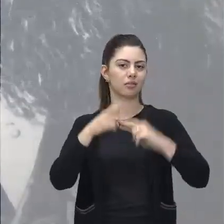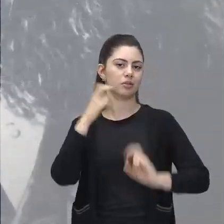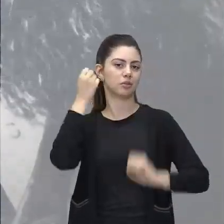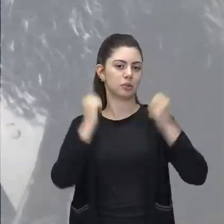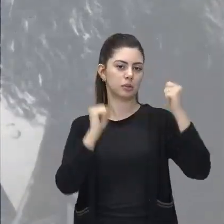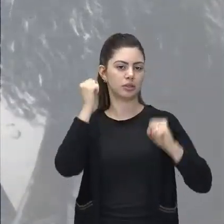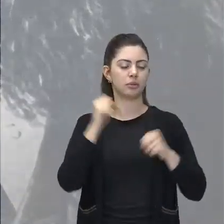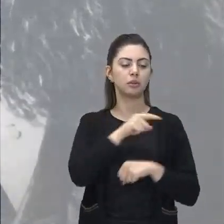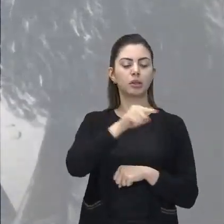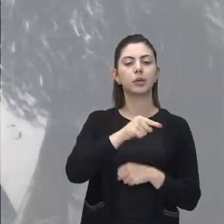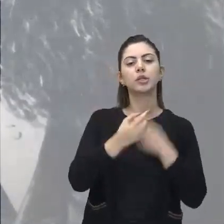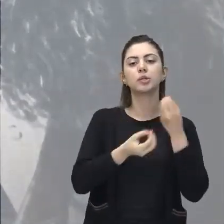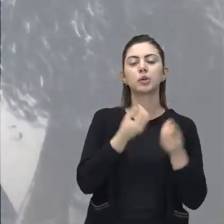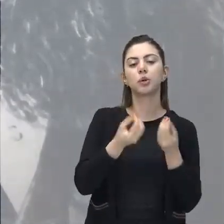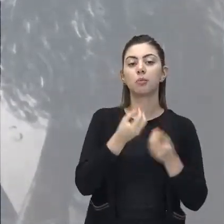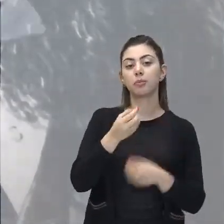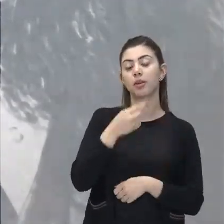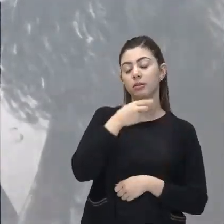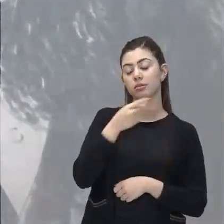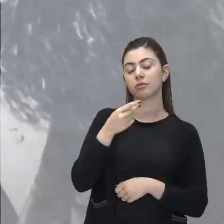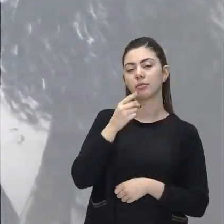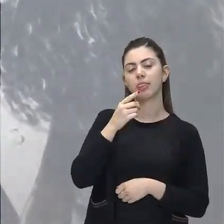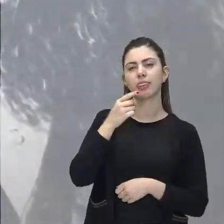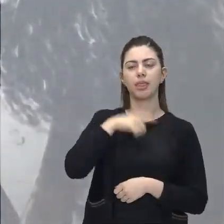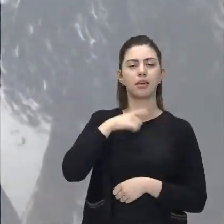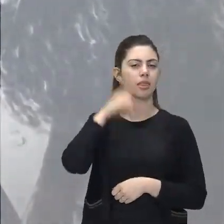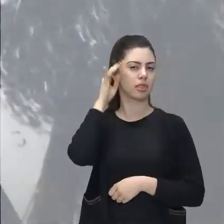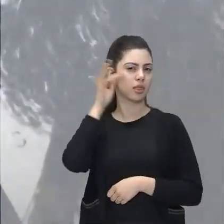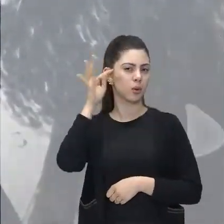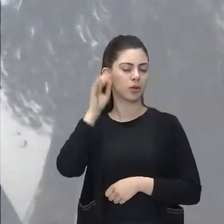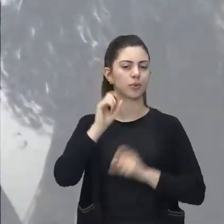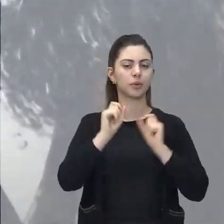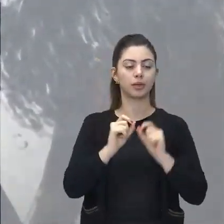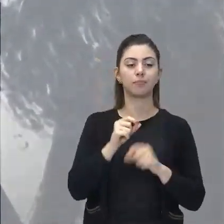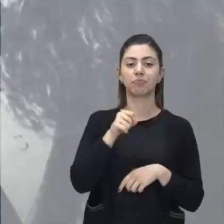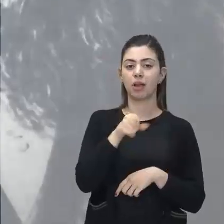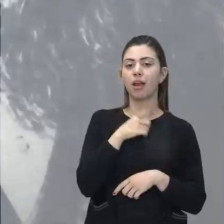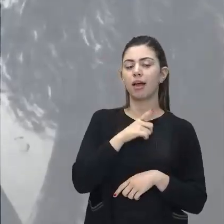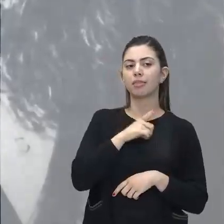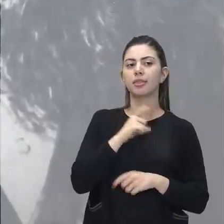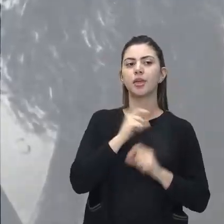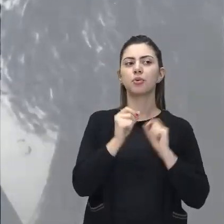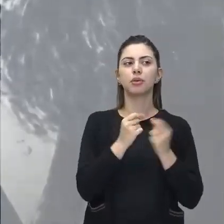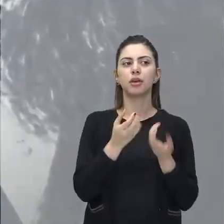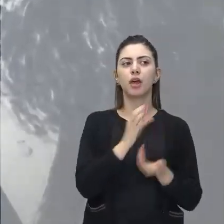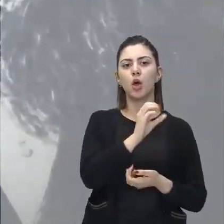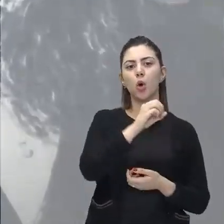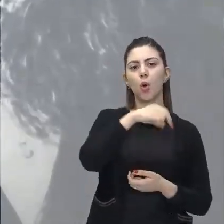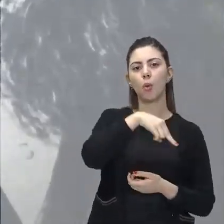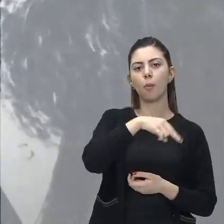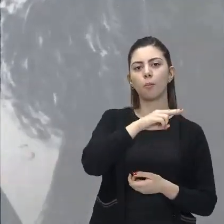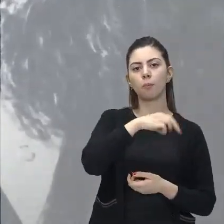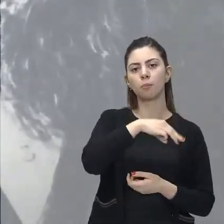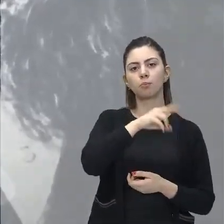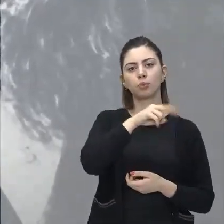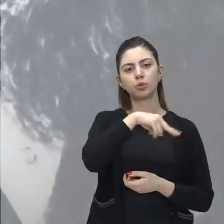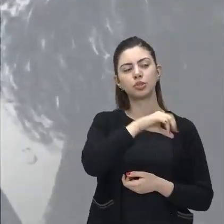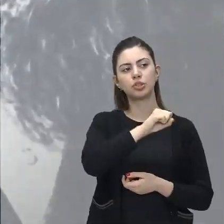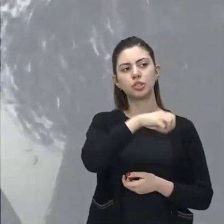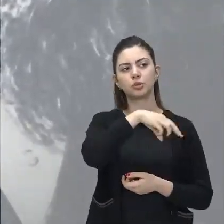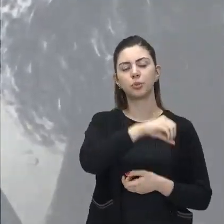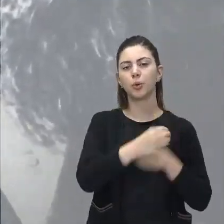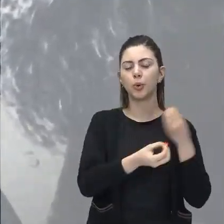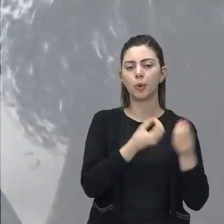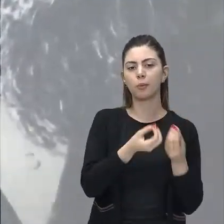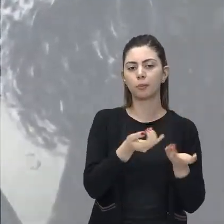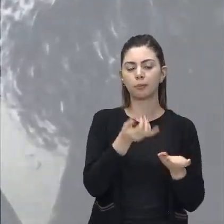já vão então dizer o seguinte, né, que o comunismo em si seria então o quê, né? Não teria